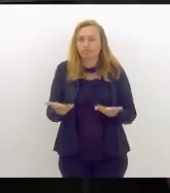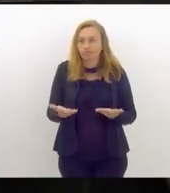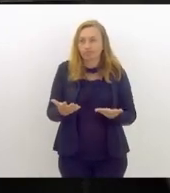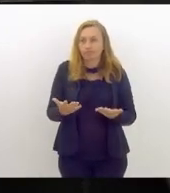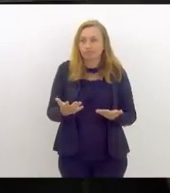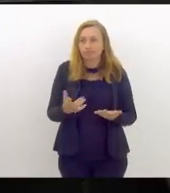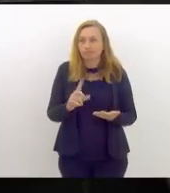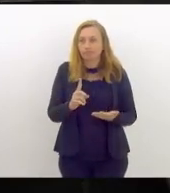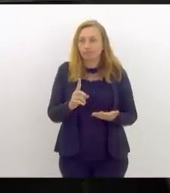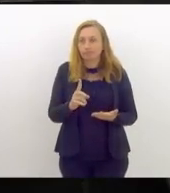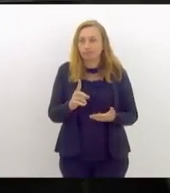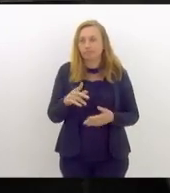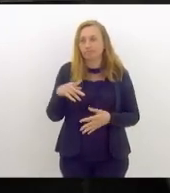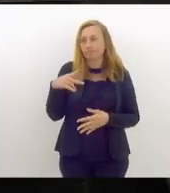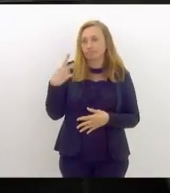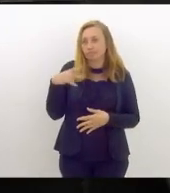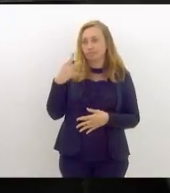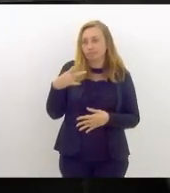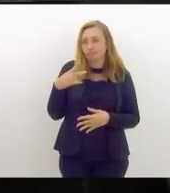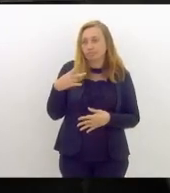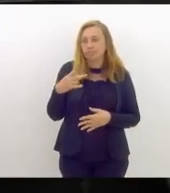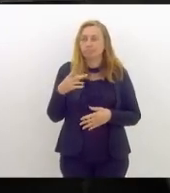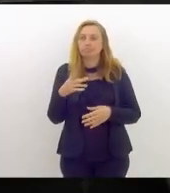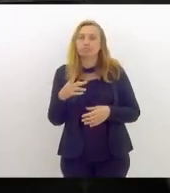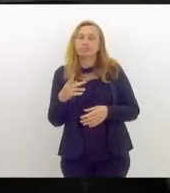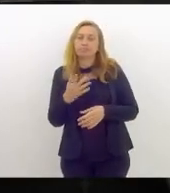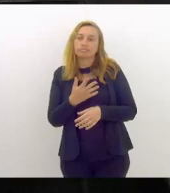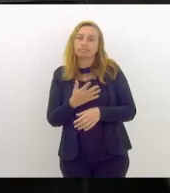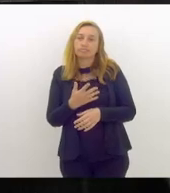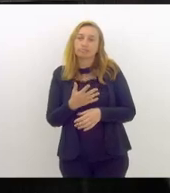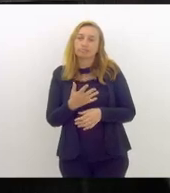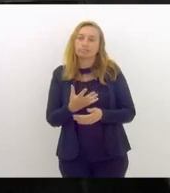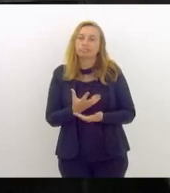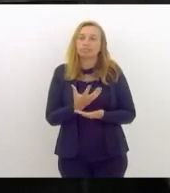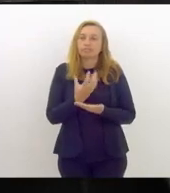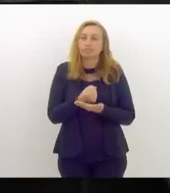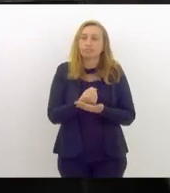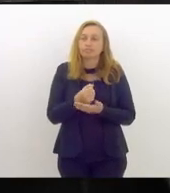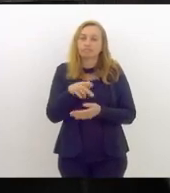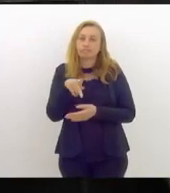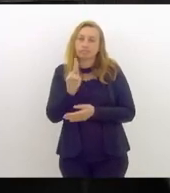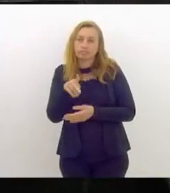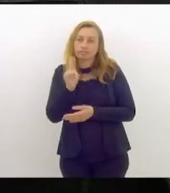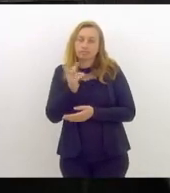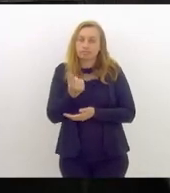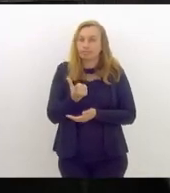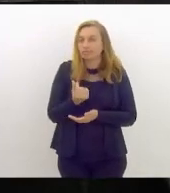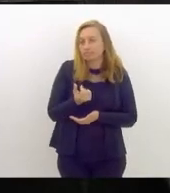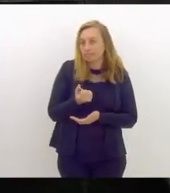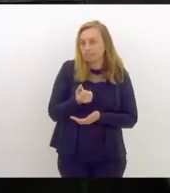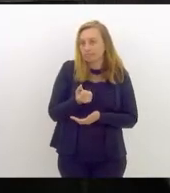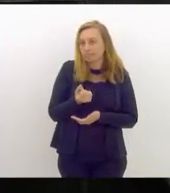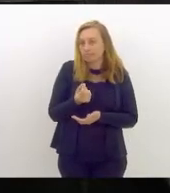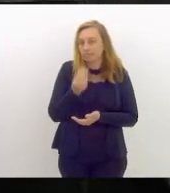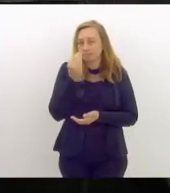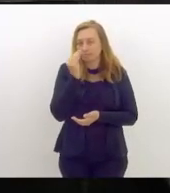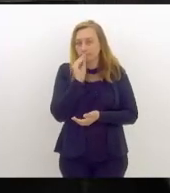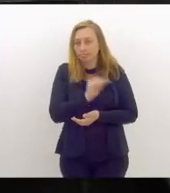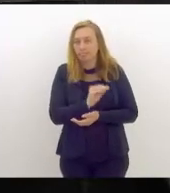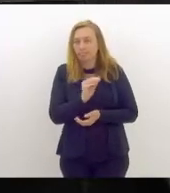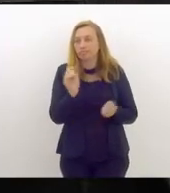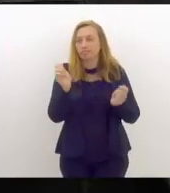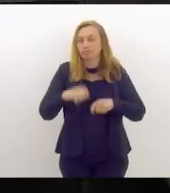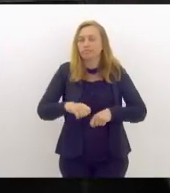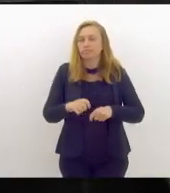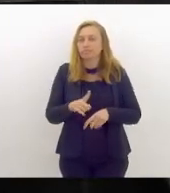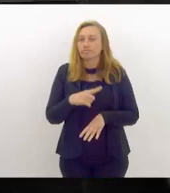não fosse uma política praticada e adotada pela Petrobras, uma política de preços que ignora a possibilidade